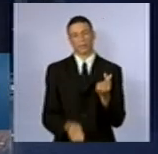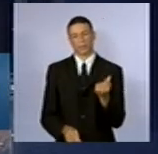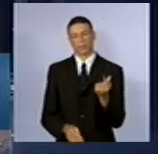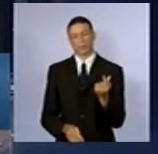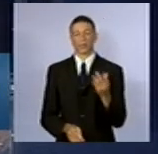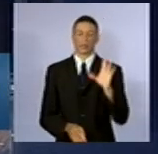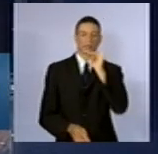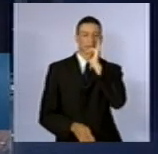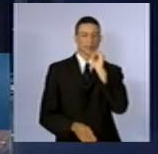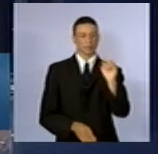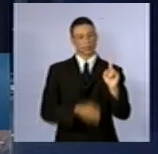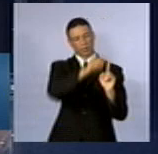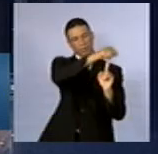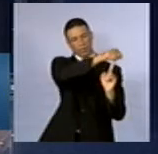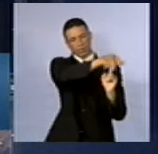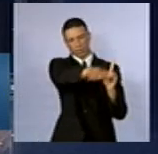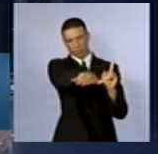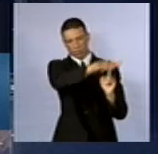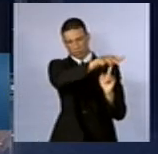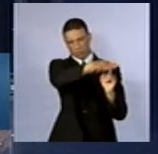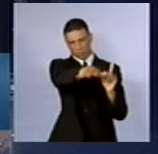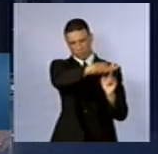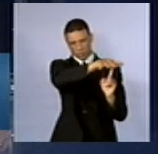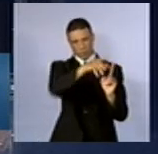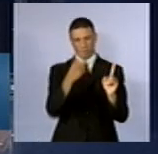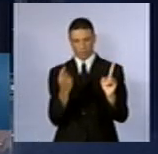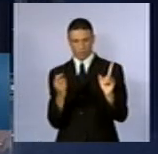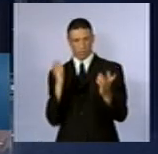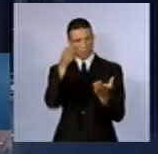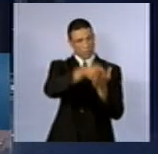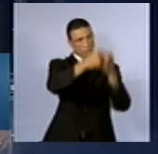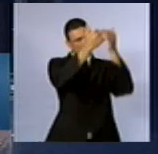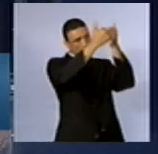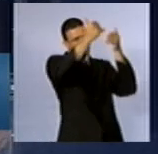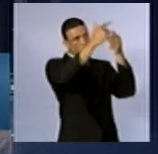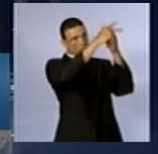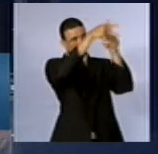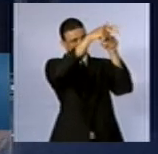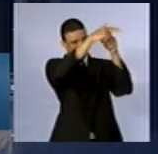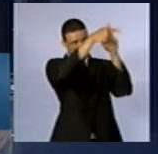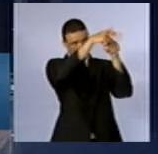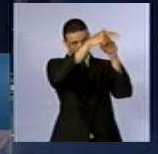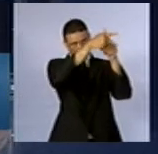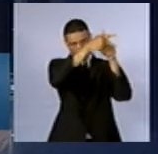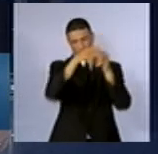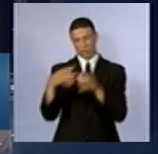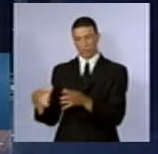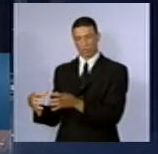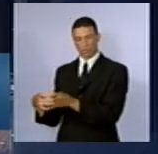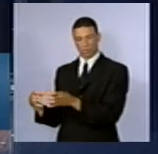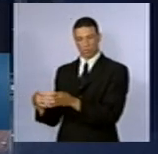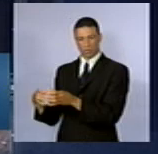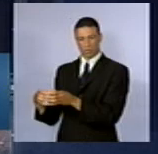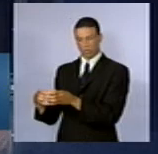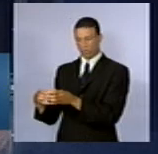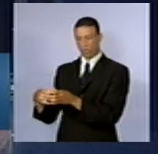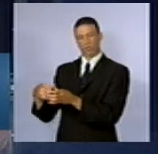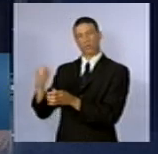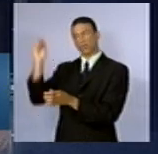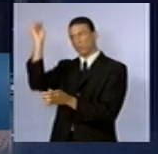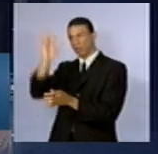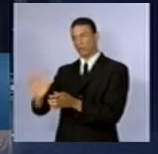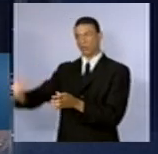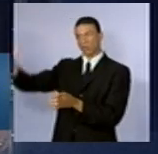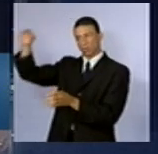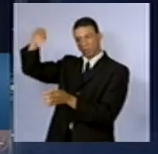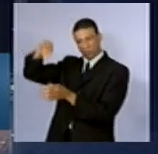da transmissão, o custo da linha, ele é um custo autorizado pela Agência Nacional, e ele é